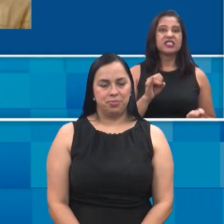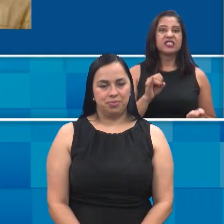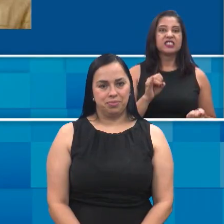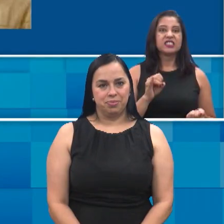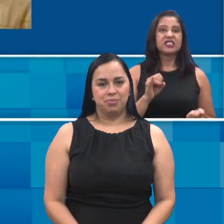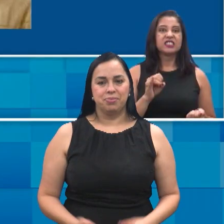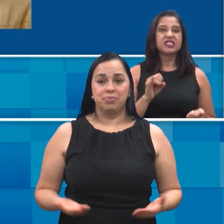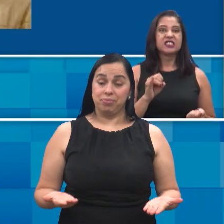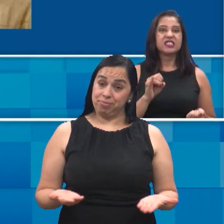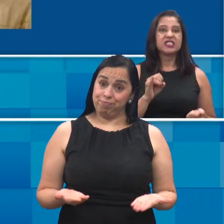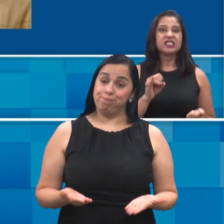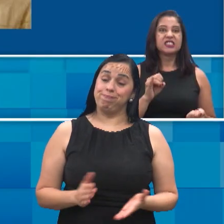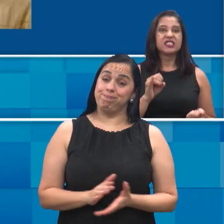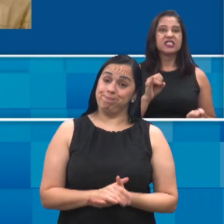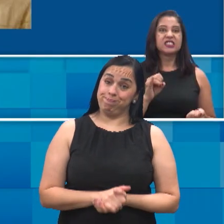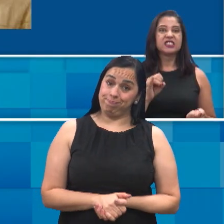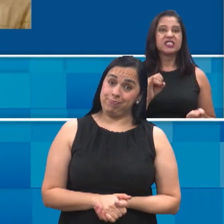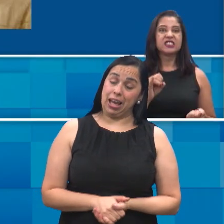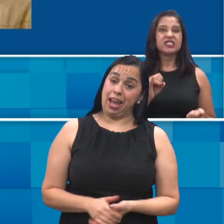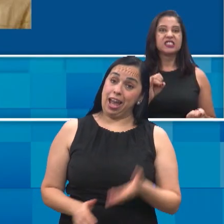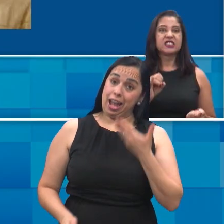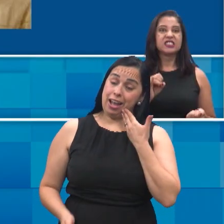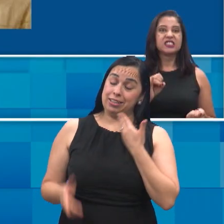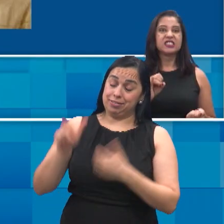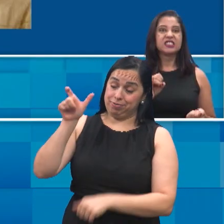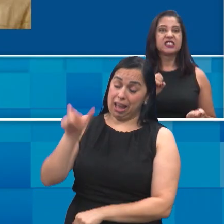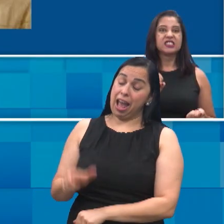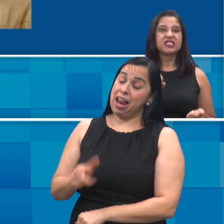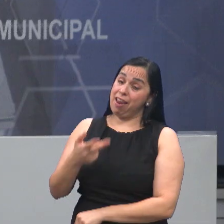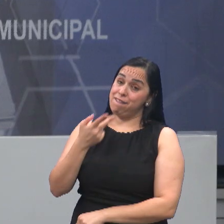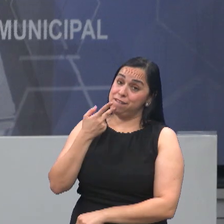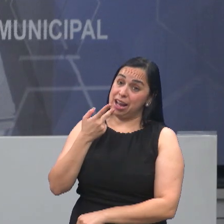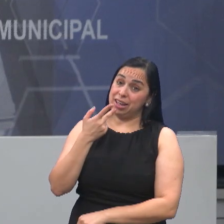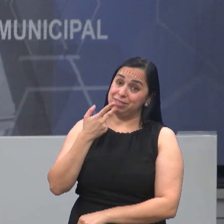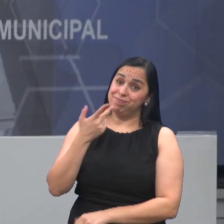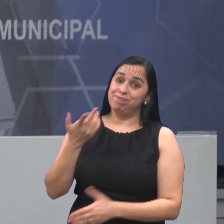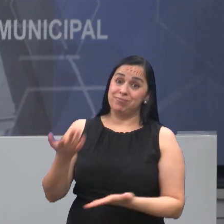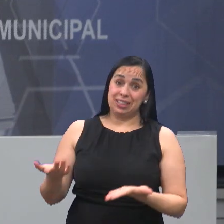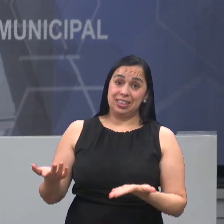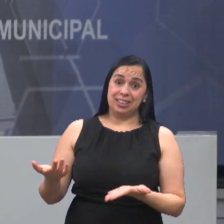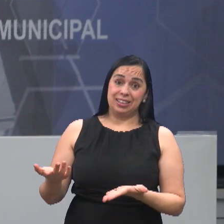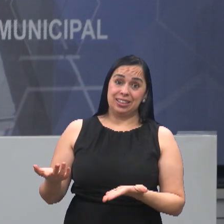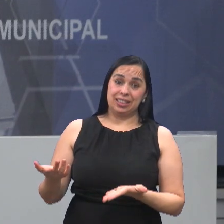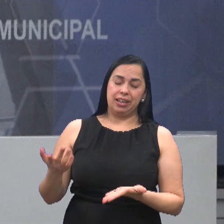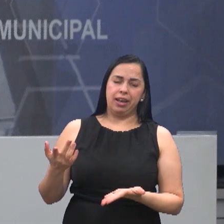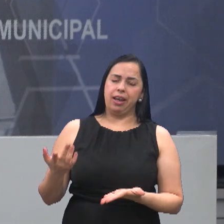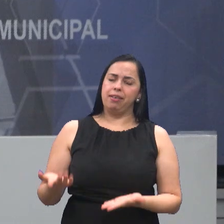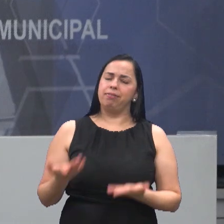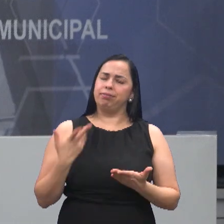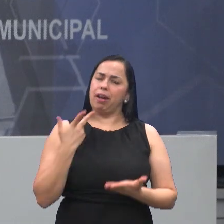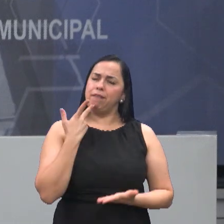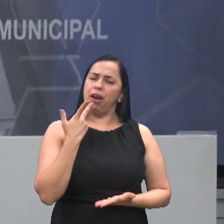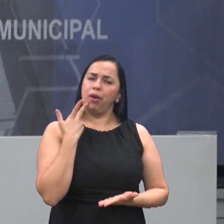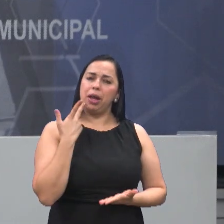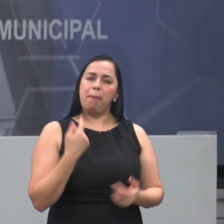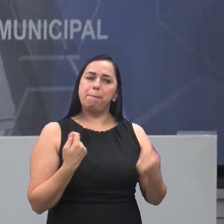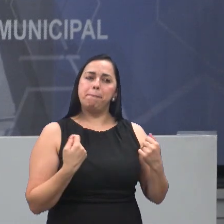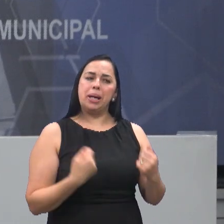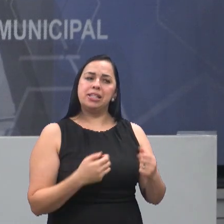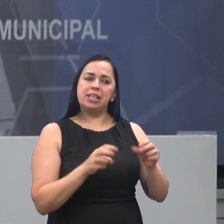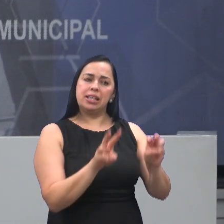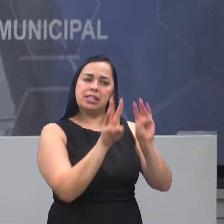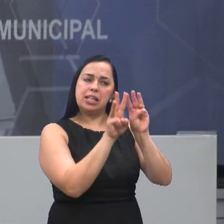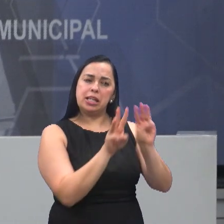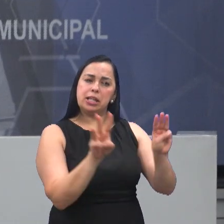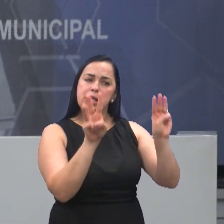Eu achei muito curiosa essa fala, né, porque o parlamentar disse para a gente desconfiar de veículos